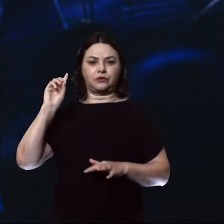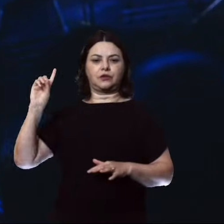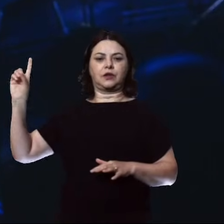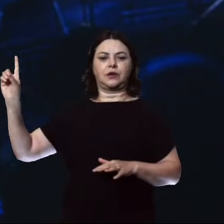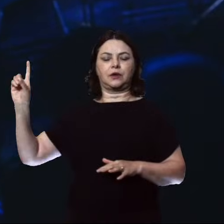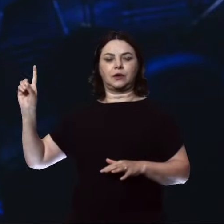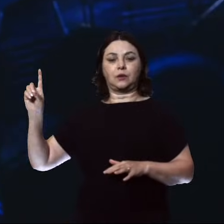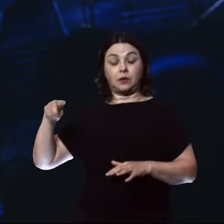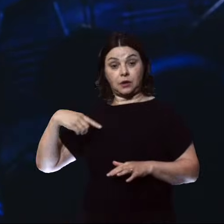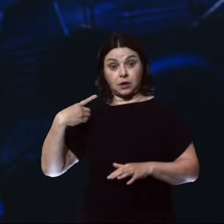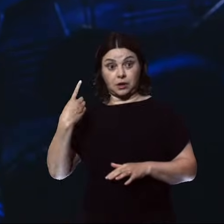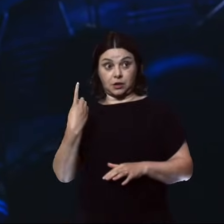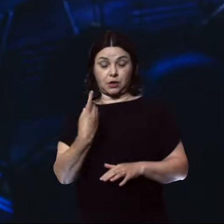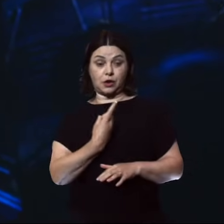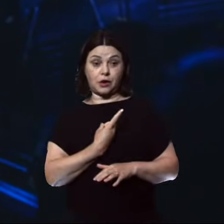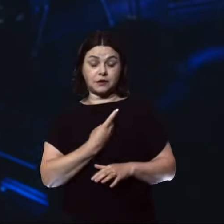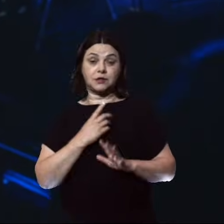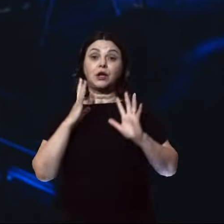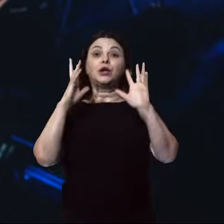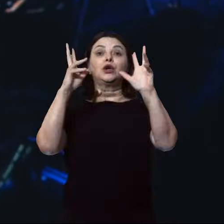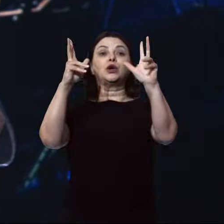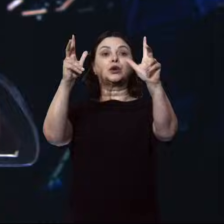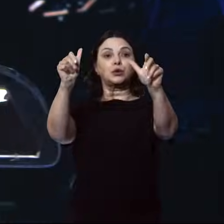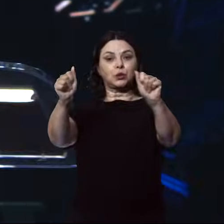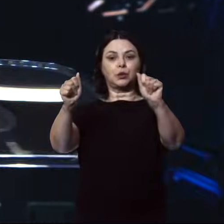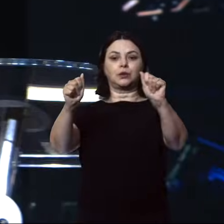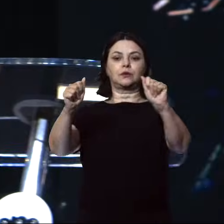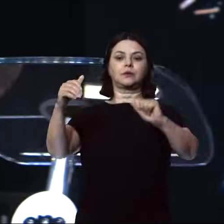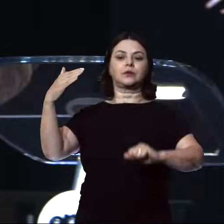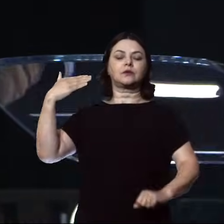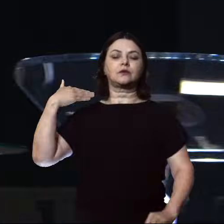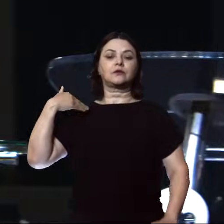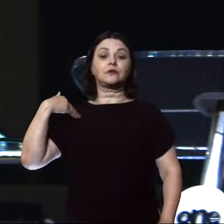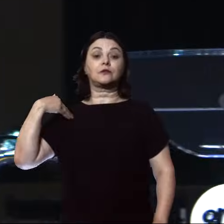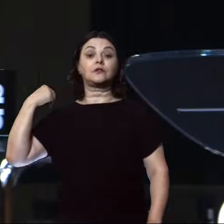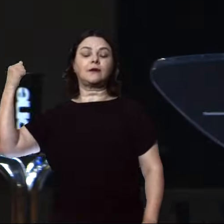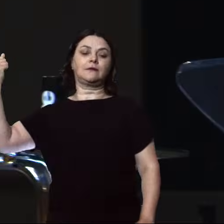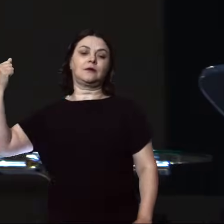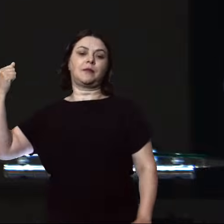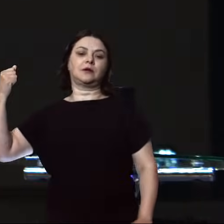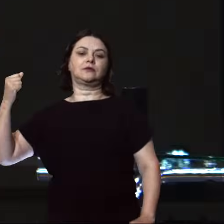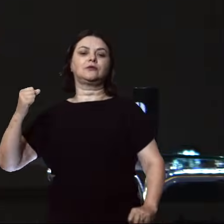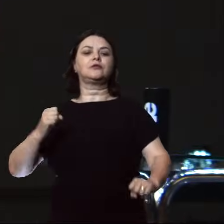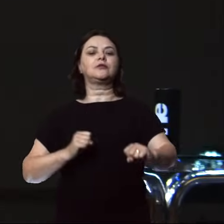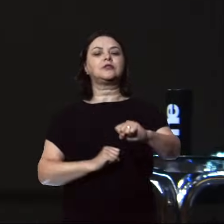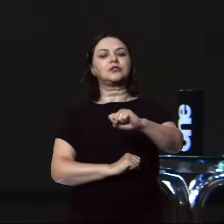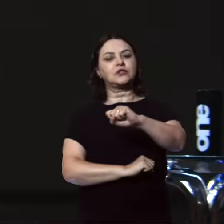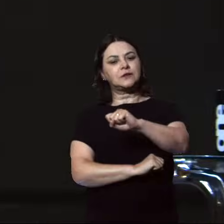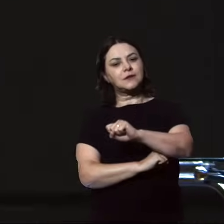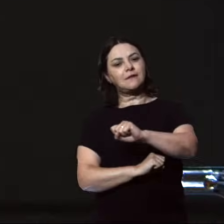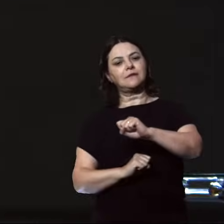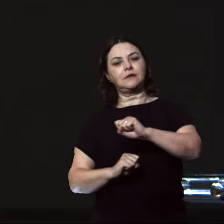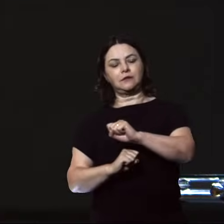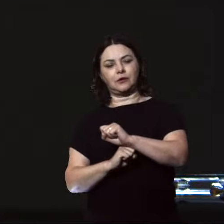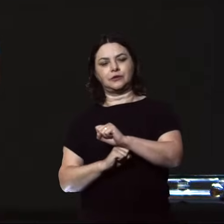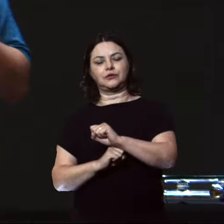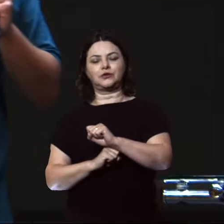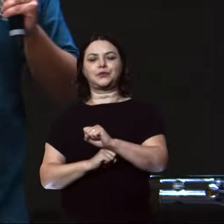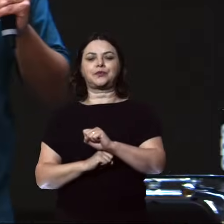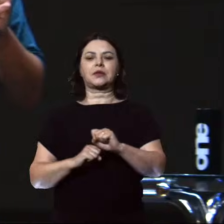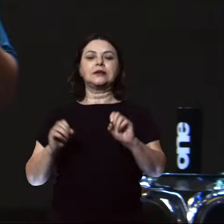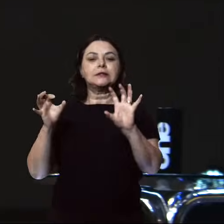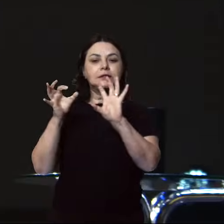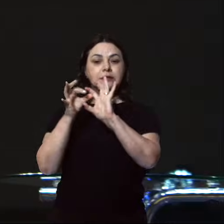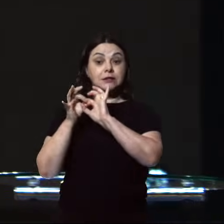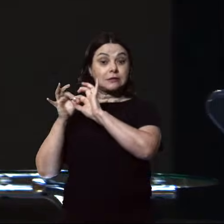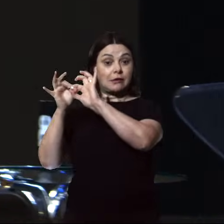Todos nós somos chamados, meus amigos, para sermos sacerdotes na nova aliança. Não tem, pastor 1, pastor 2,